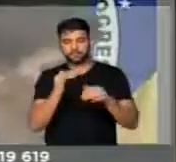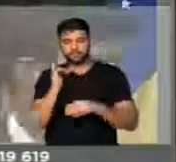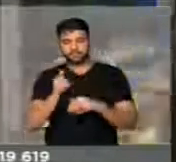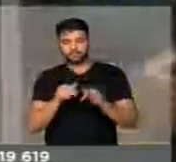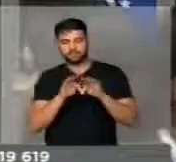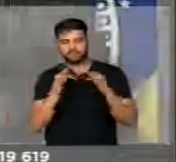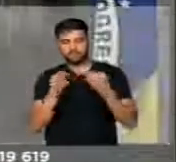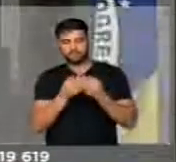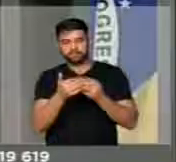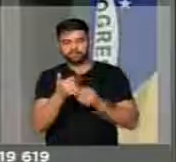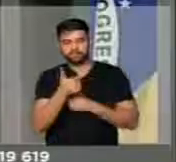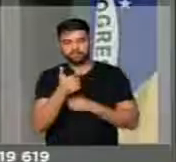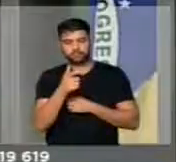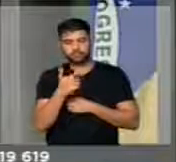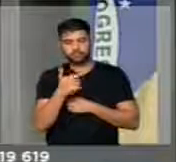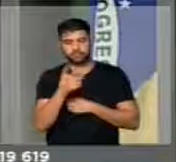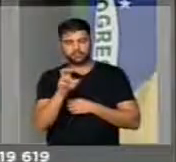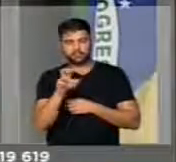Bolsa